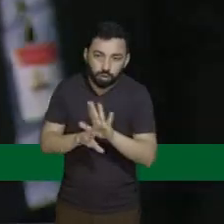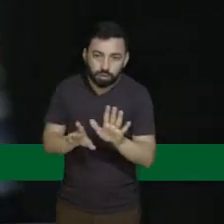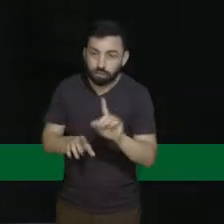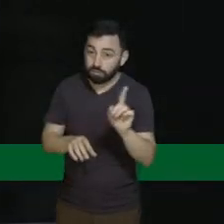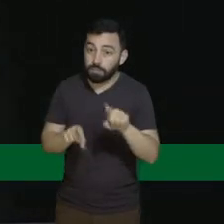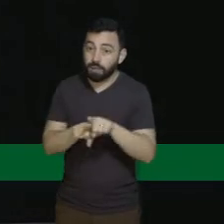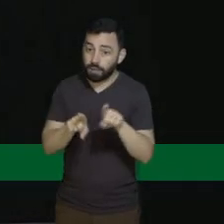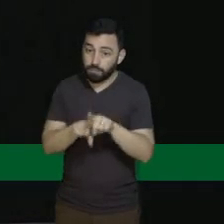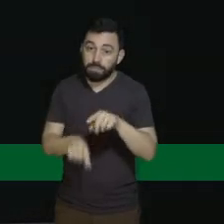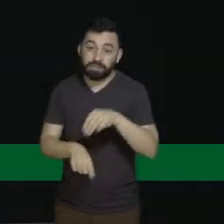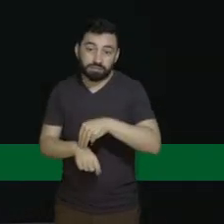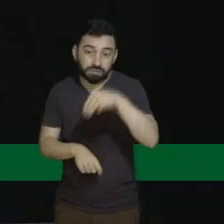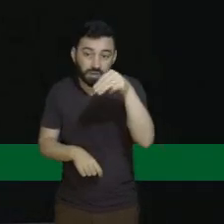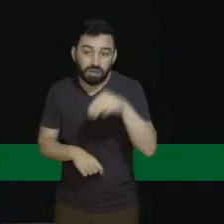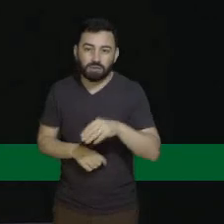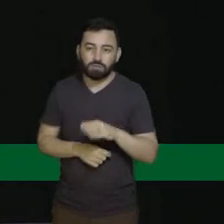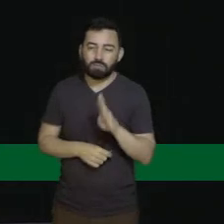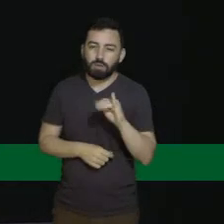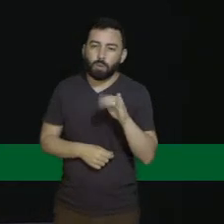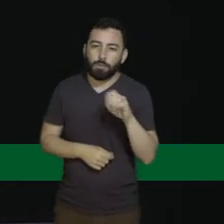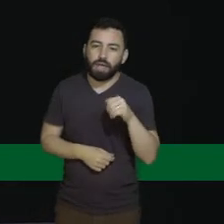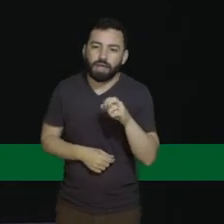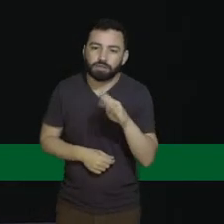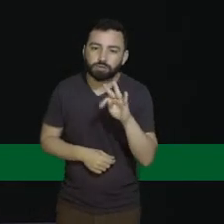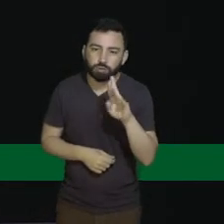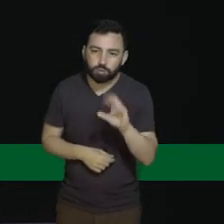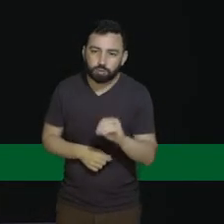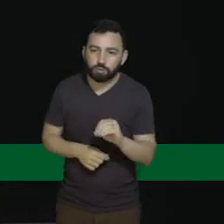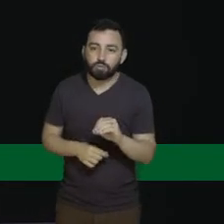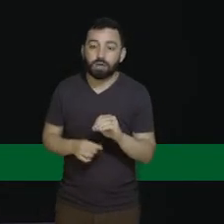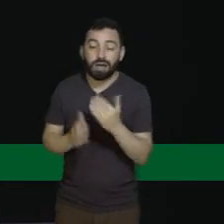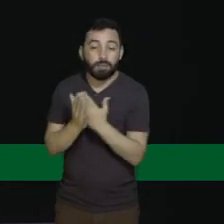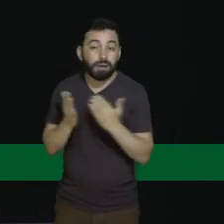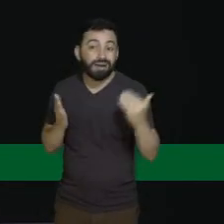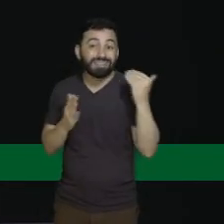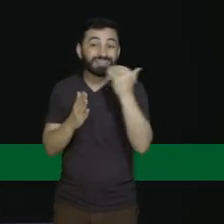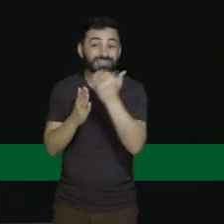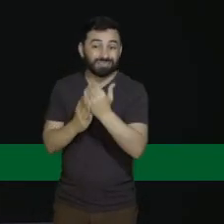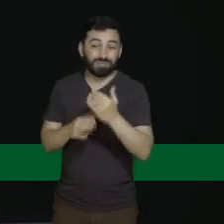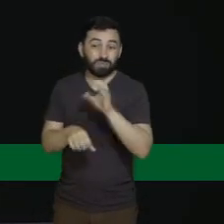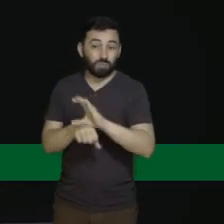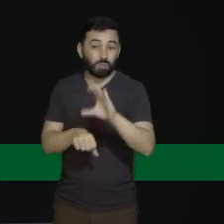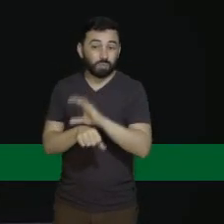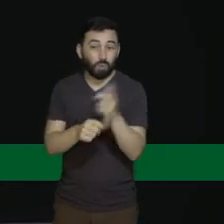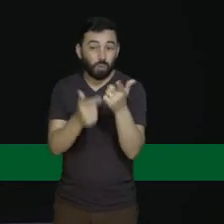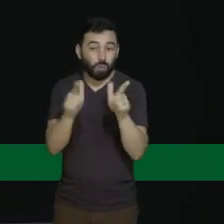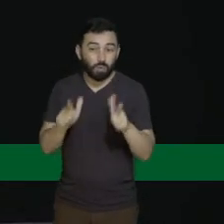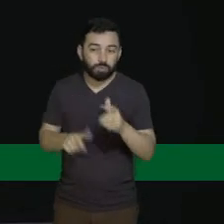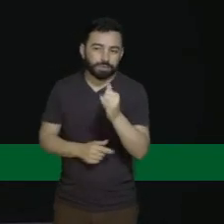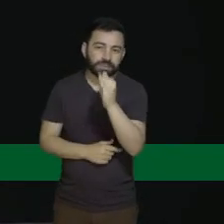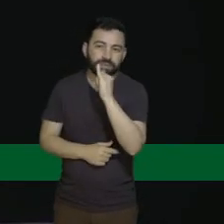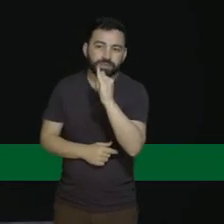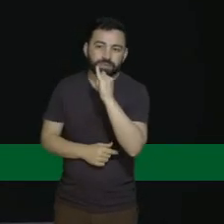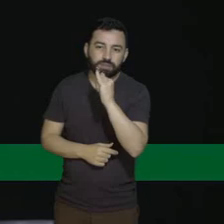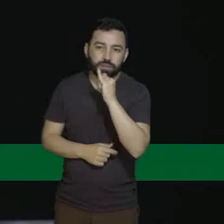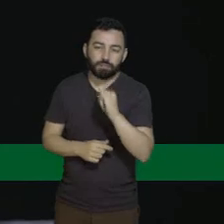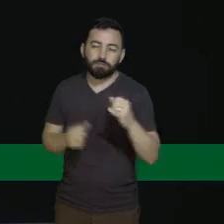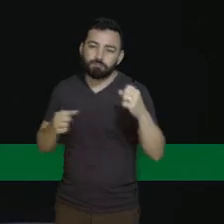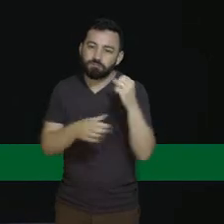mestrado em ciências biomédicas, mestrado em enfermagem que já temos, para outros cursos como, por exemplo,